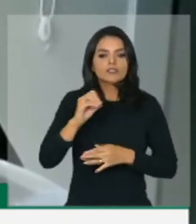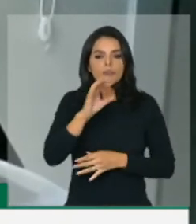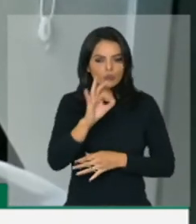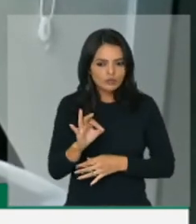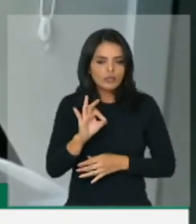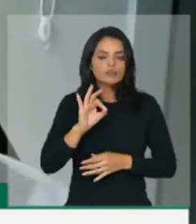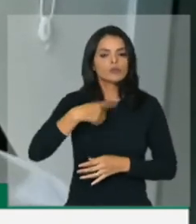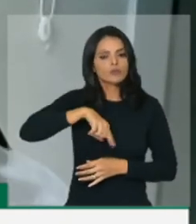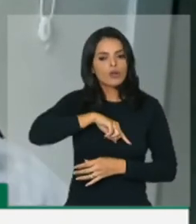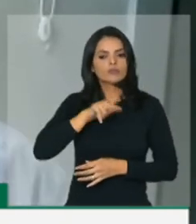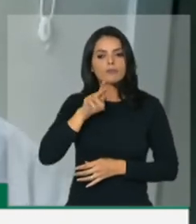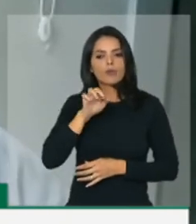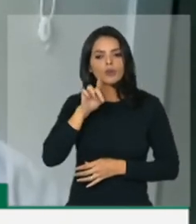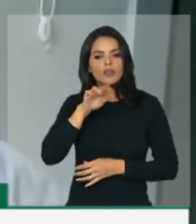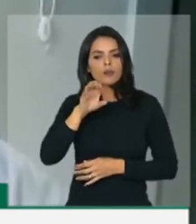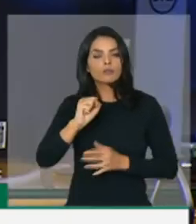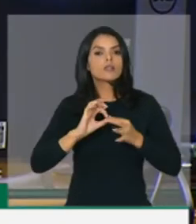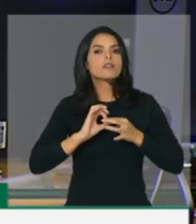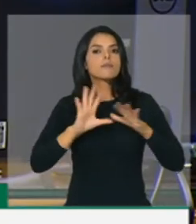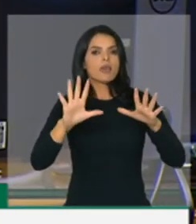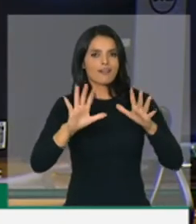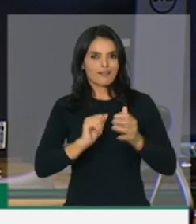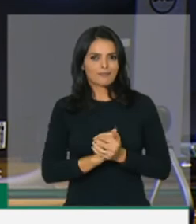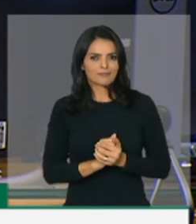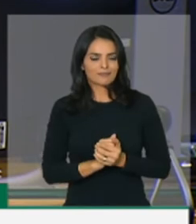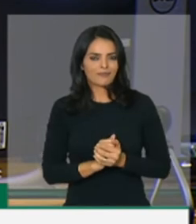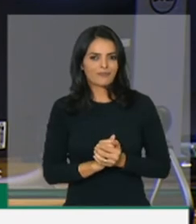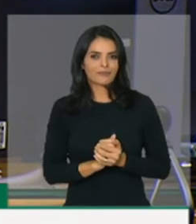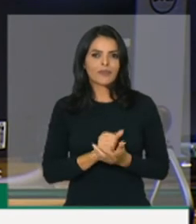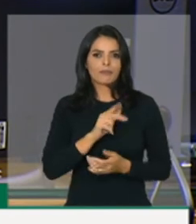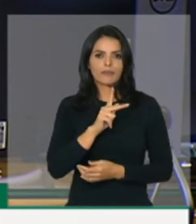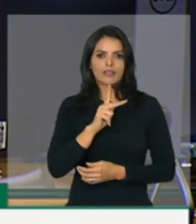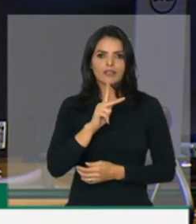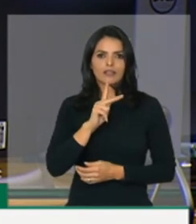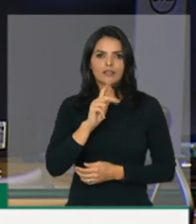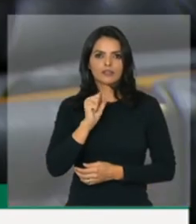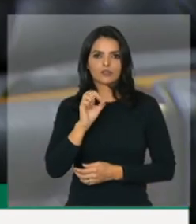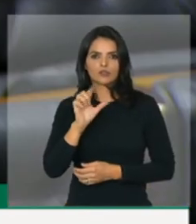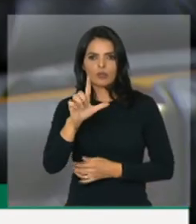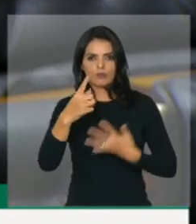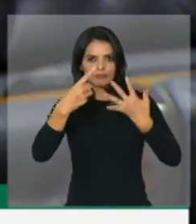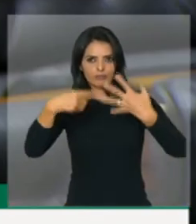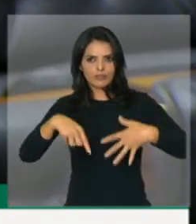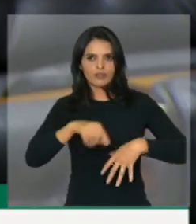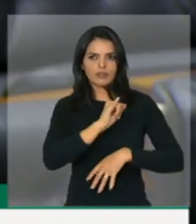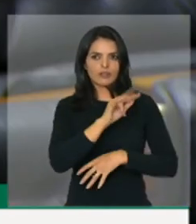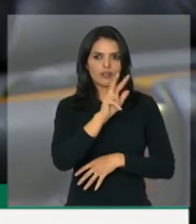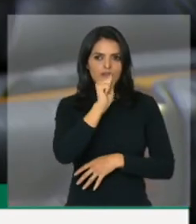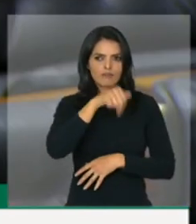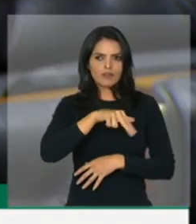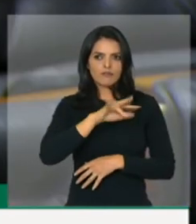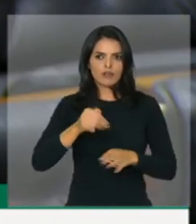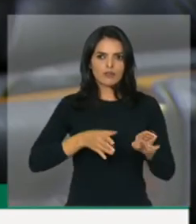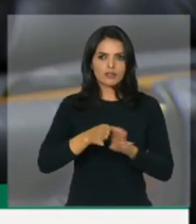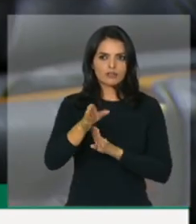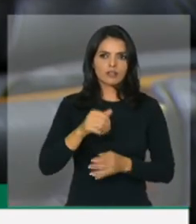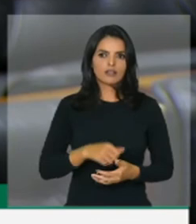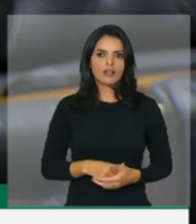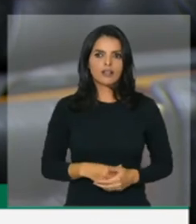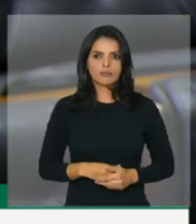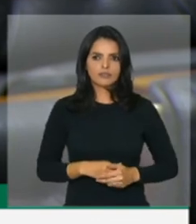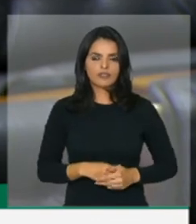Podemos libera a bancada. Muito obrigado, deputado. Como orienta o PSOL? O deputado Ivan Valente vai orientar pelo PSOL, presidente, por